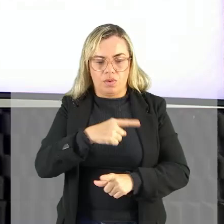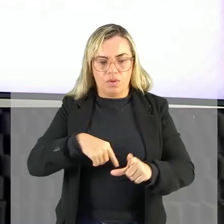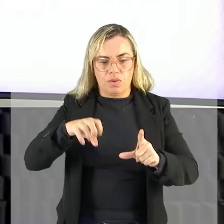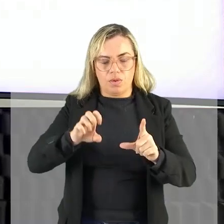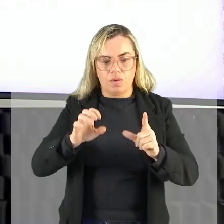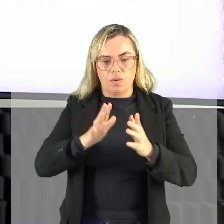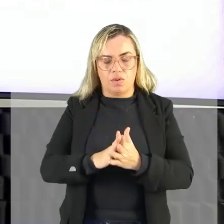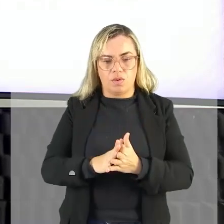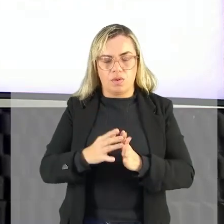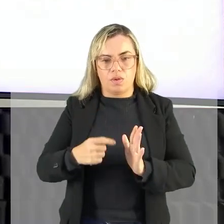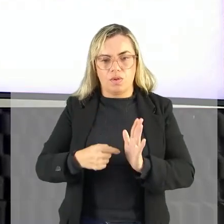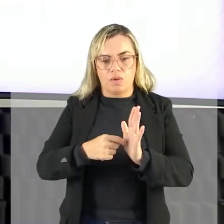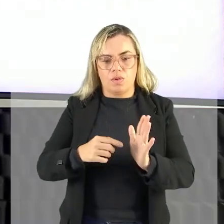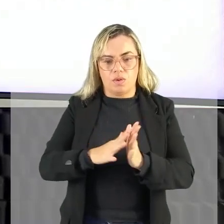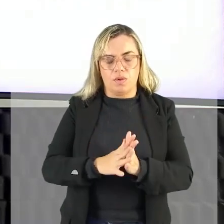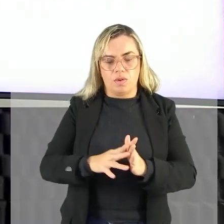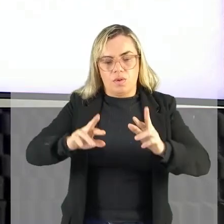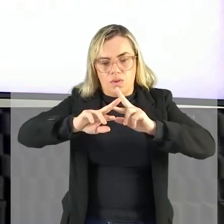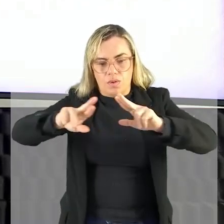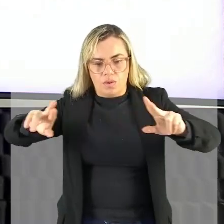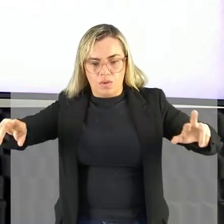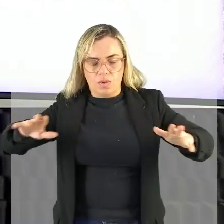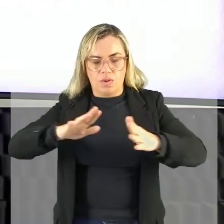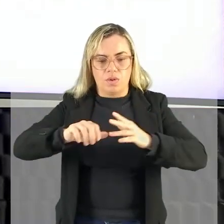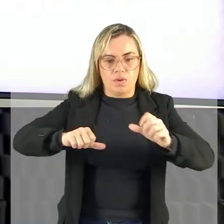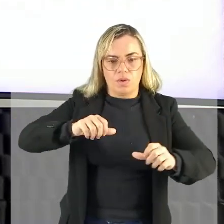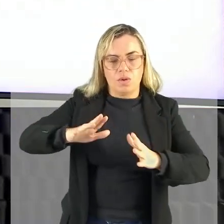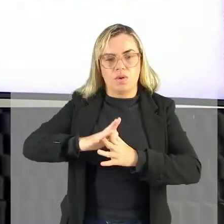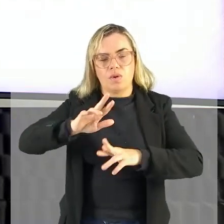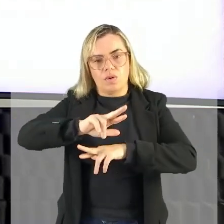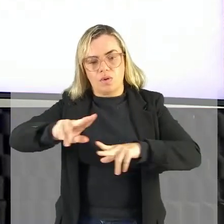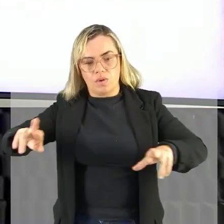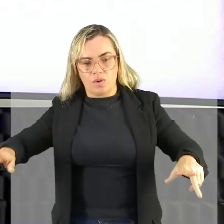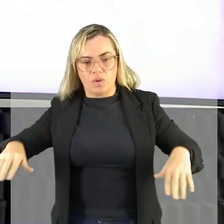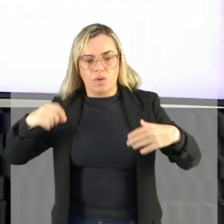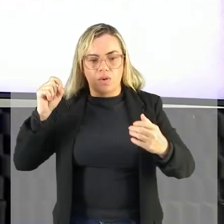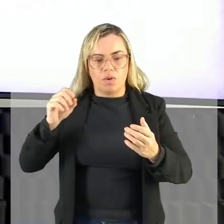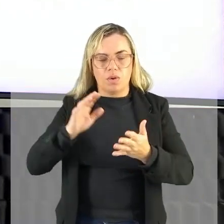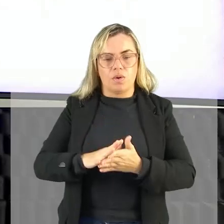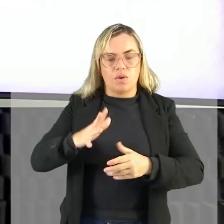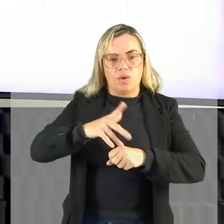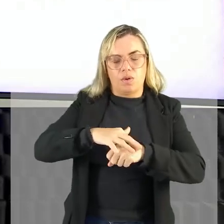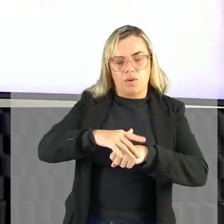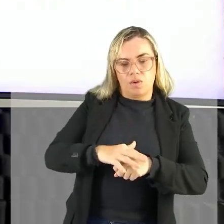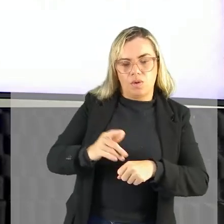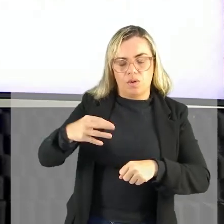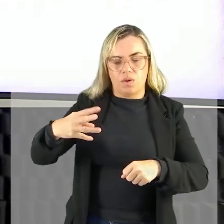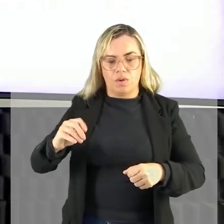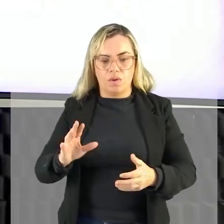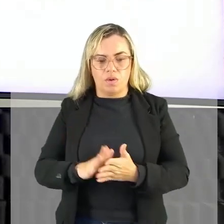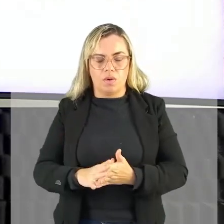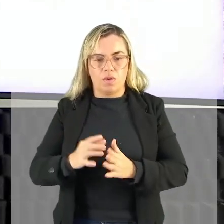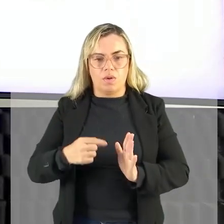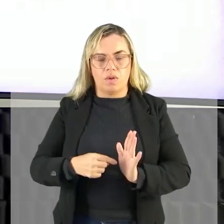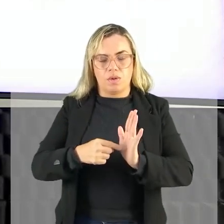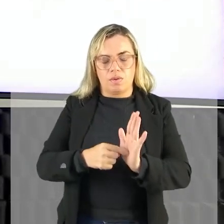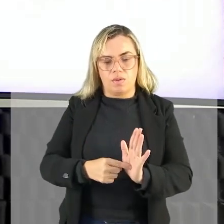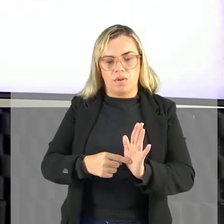né? Tem hora que aquela doença no gene ativo, ela vai se